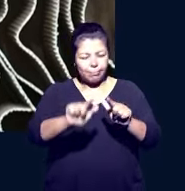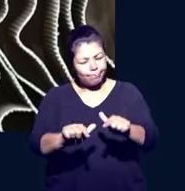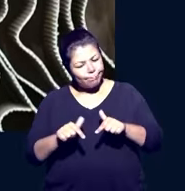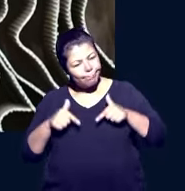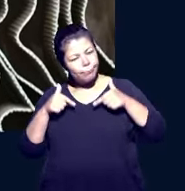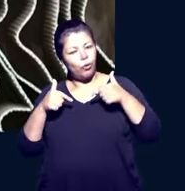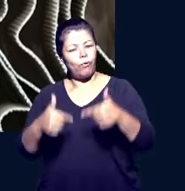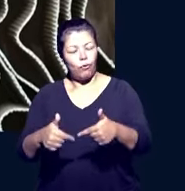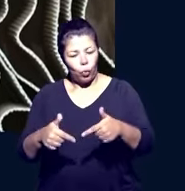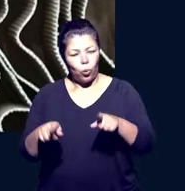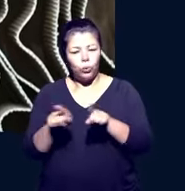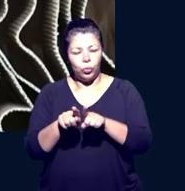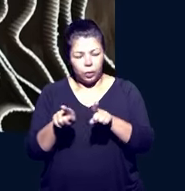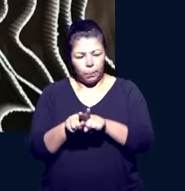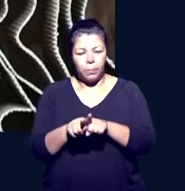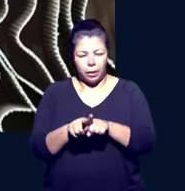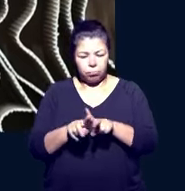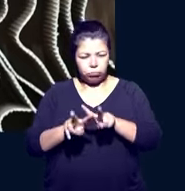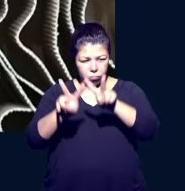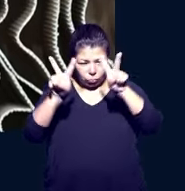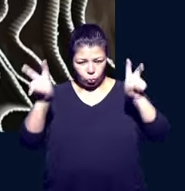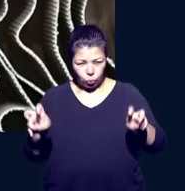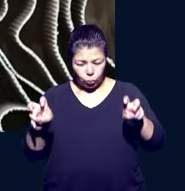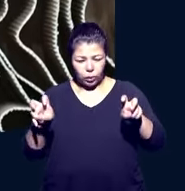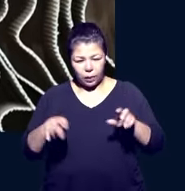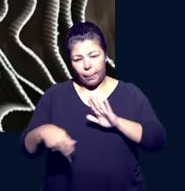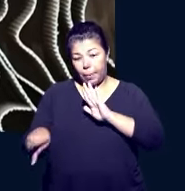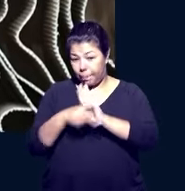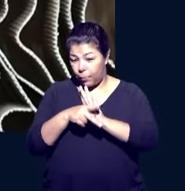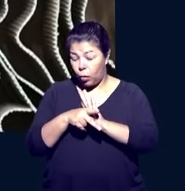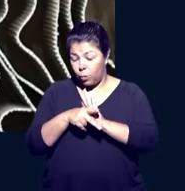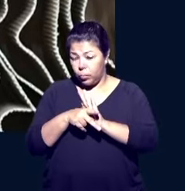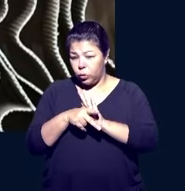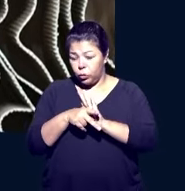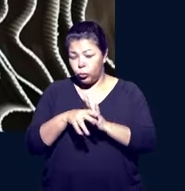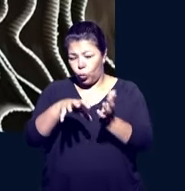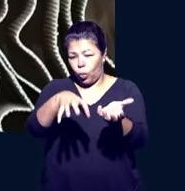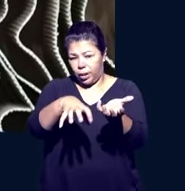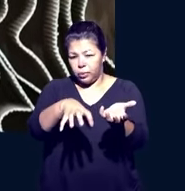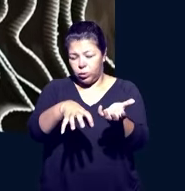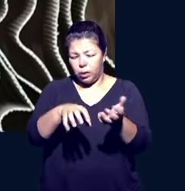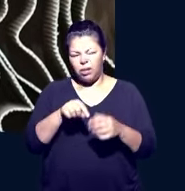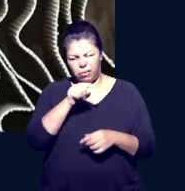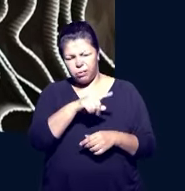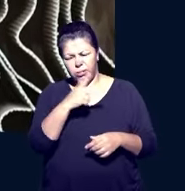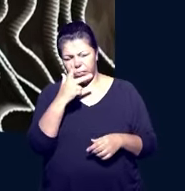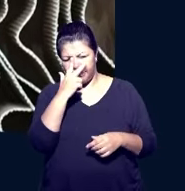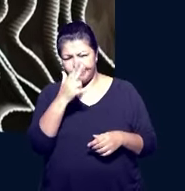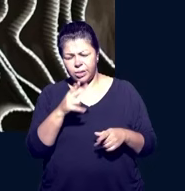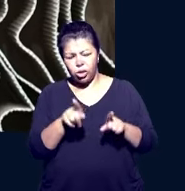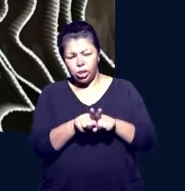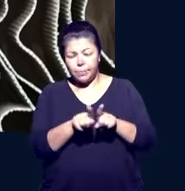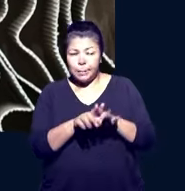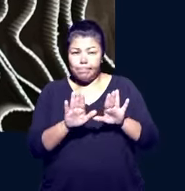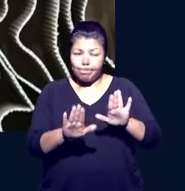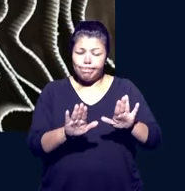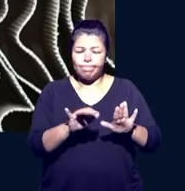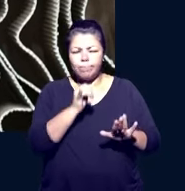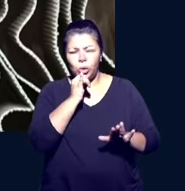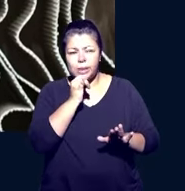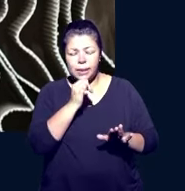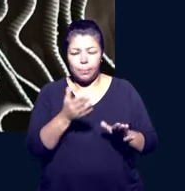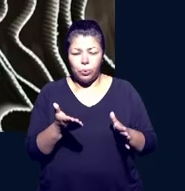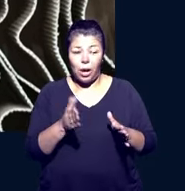de Dilema com relação ao que foi determinado pelo Congresso Nacional essa situação é agravada porque muitas decisões não tem efeito